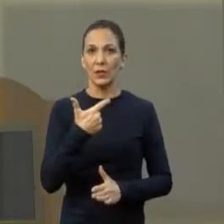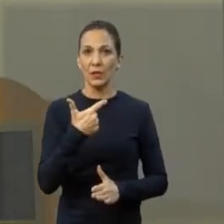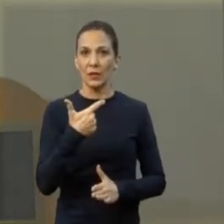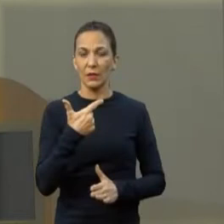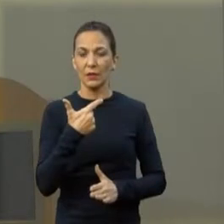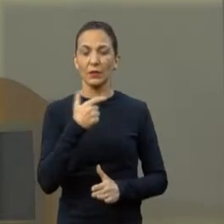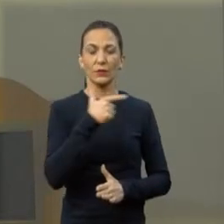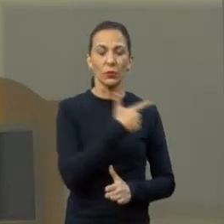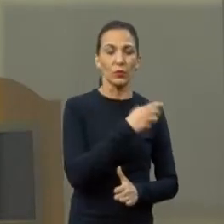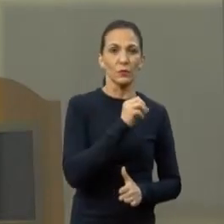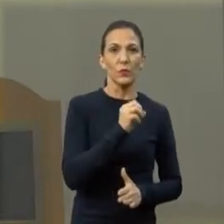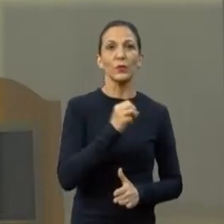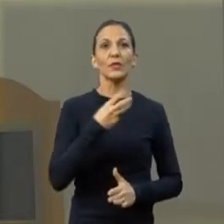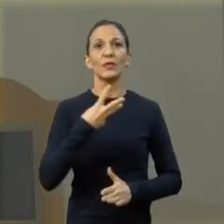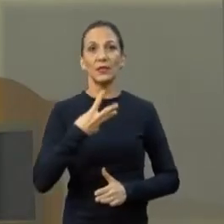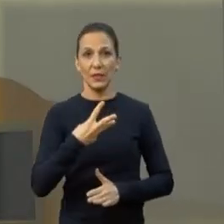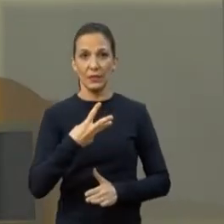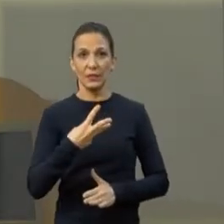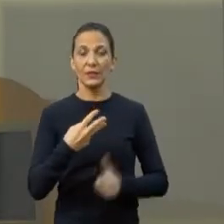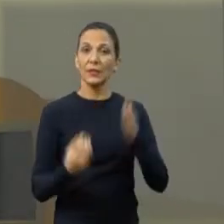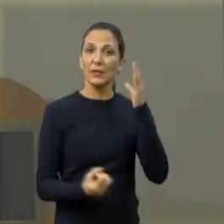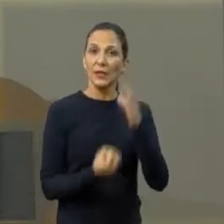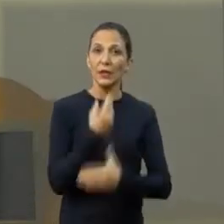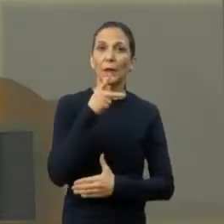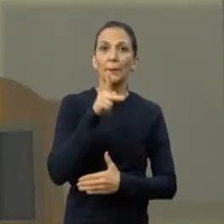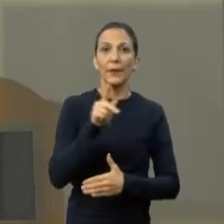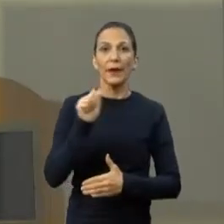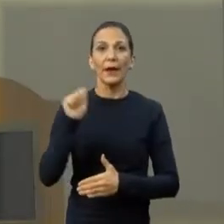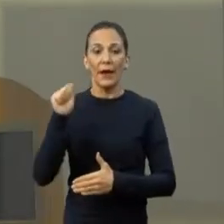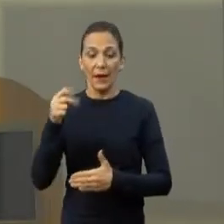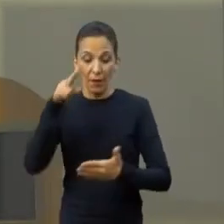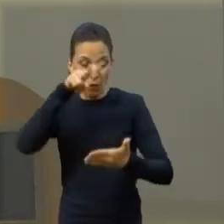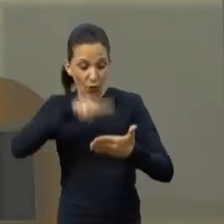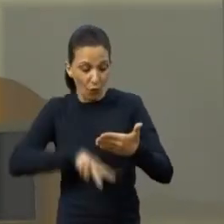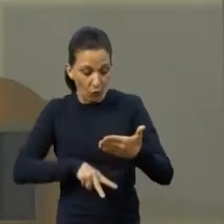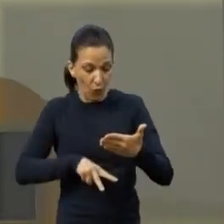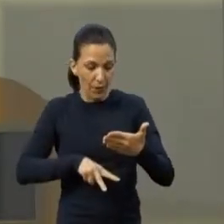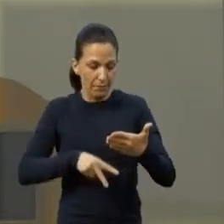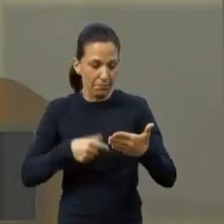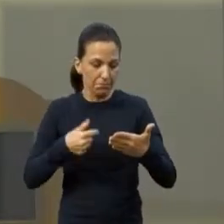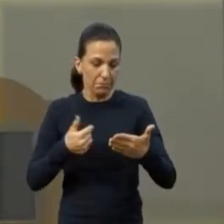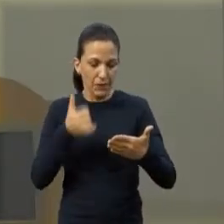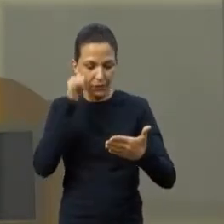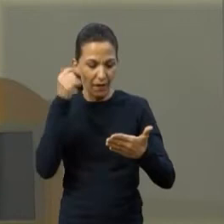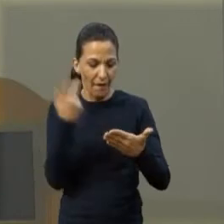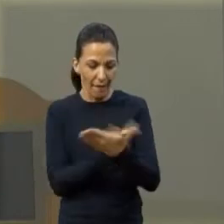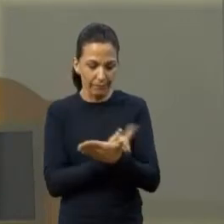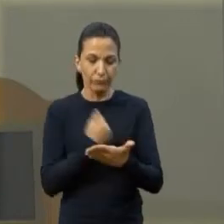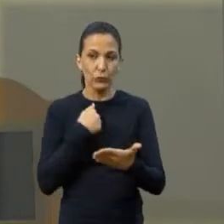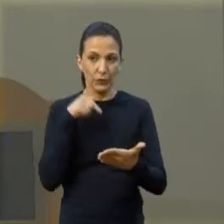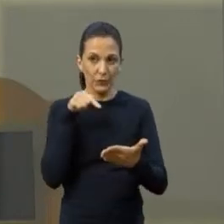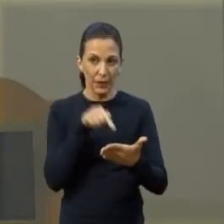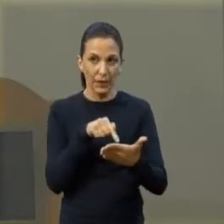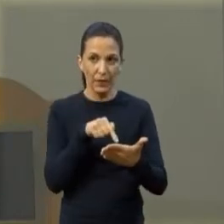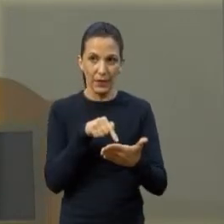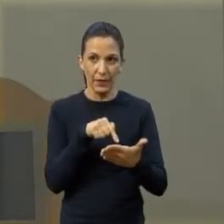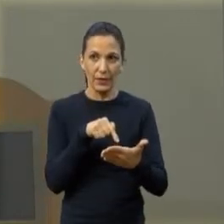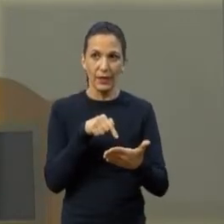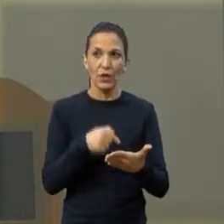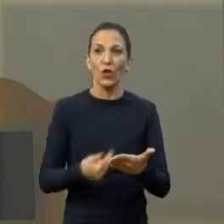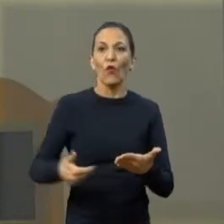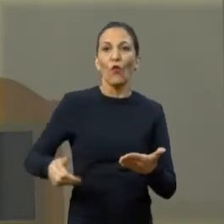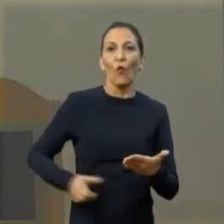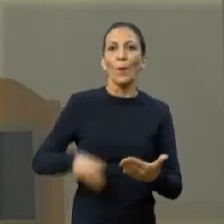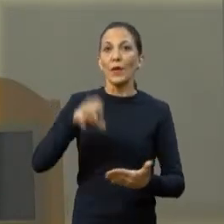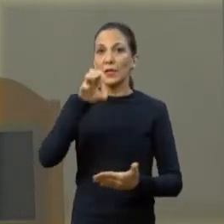criado pa que eu vou ler para vocês para eu não incorrer em erro e era ele estava embutido no programa